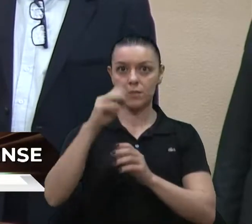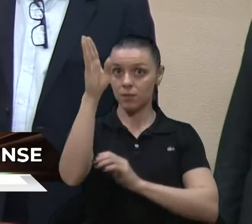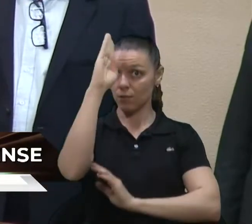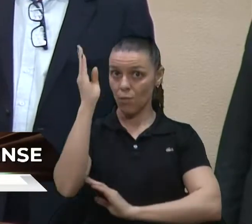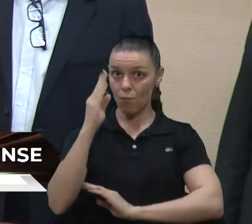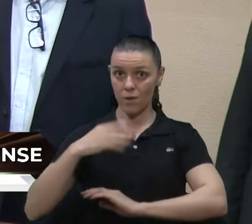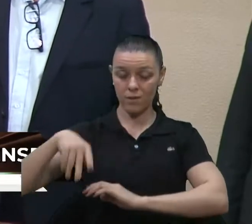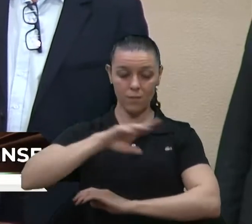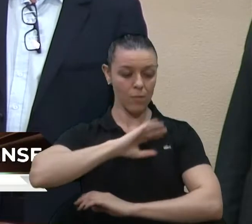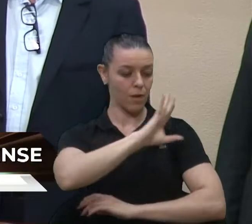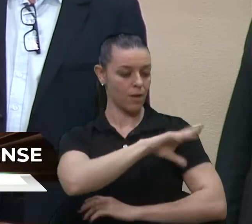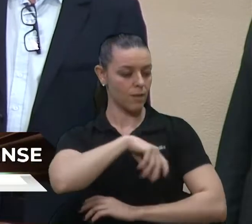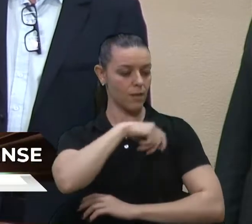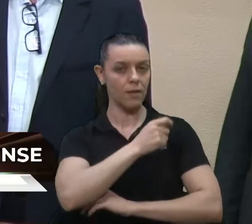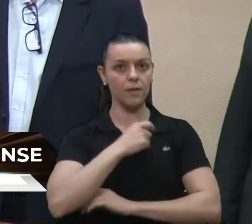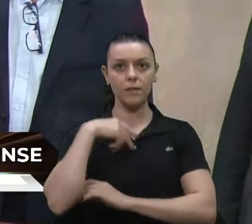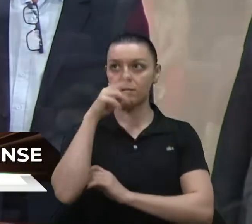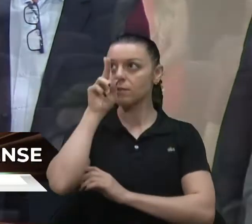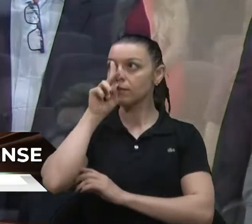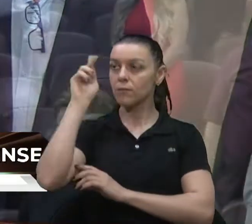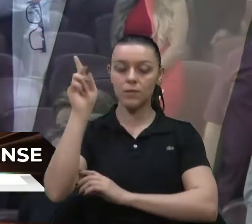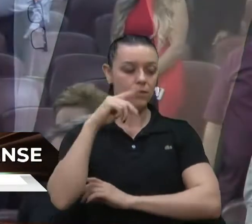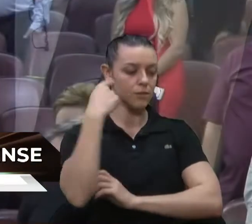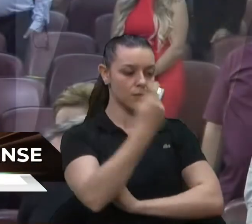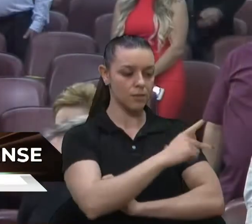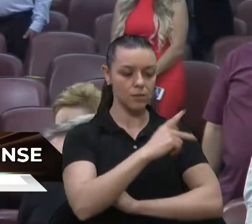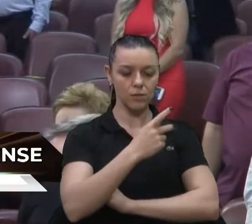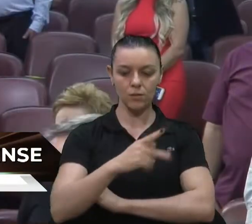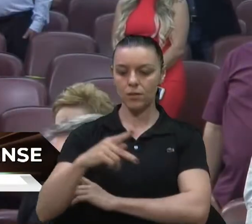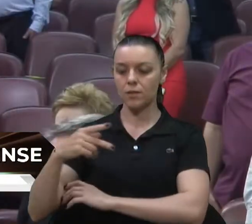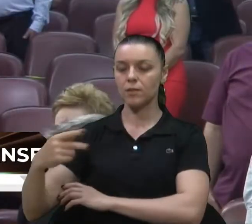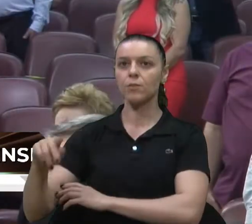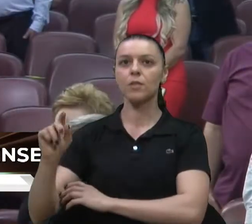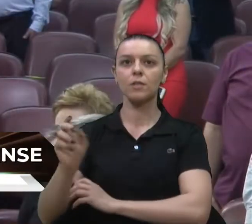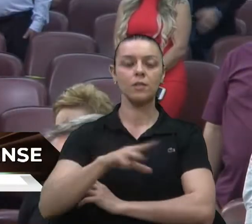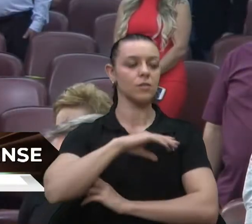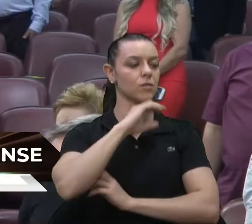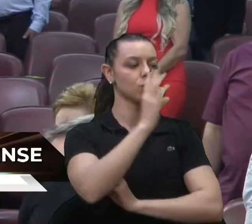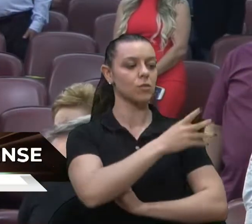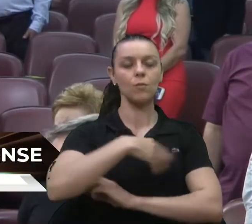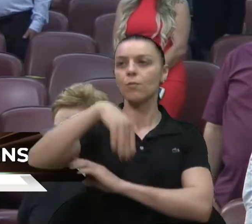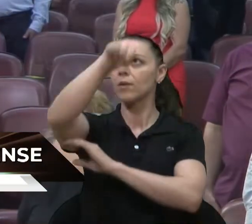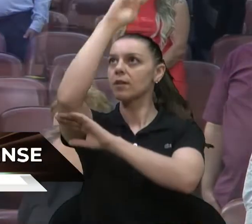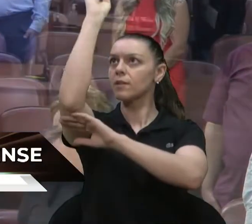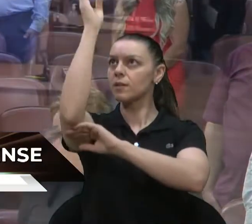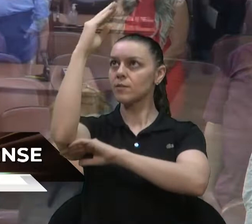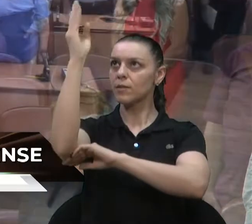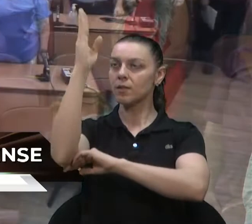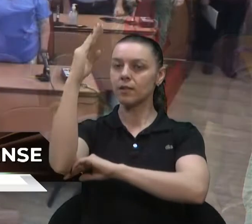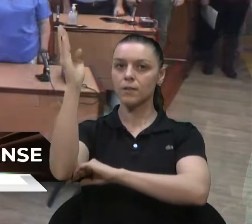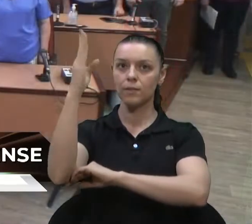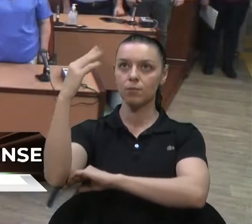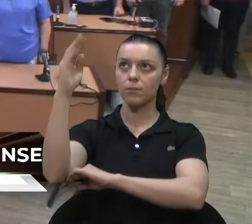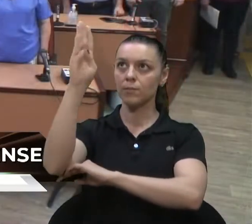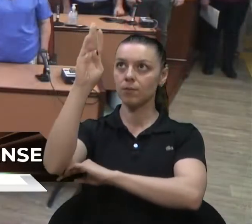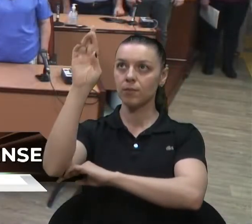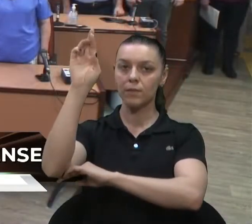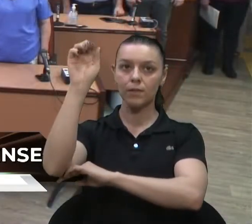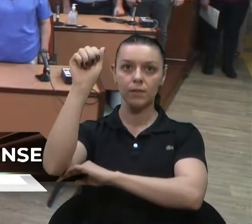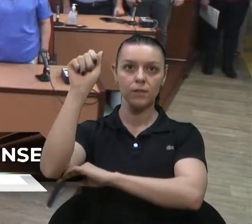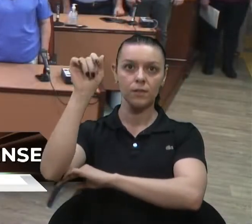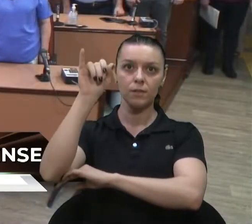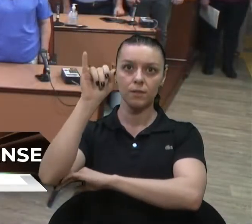boa noite para você que nos acompanha ao vivo aqui pela TV Câmara, canal 16 da NET, também nas nossas redes sociais. A partir